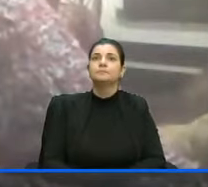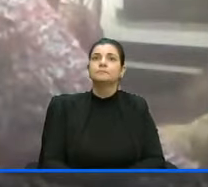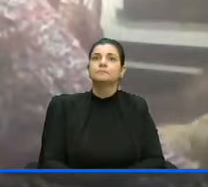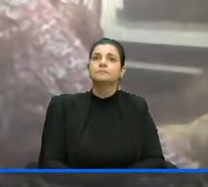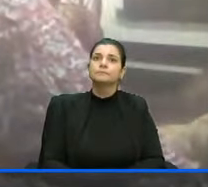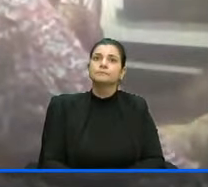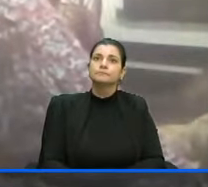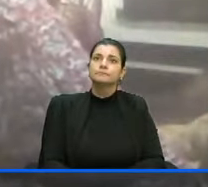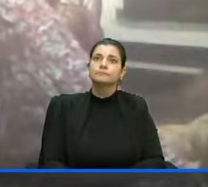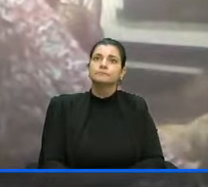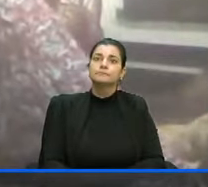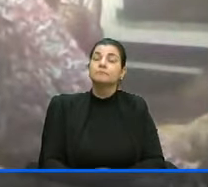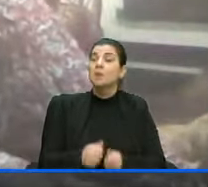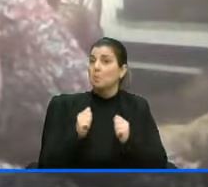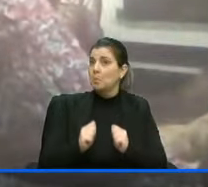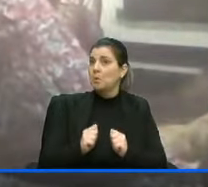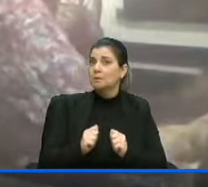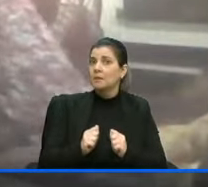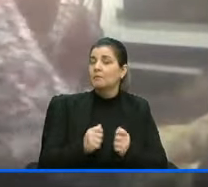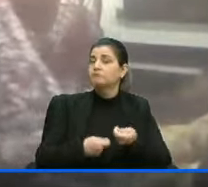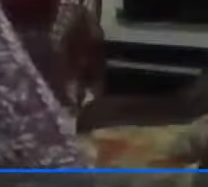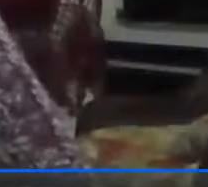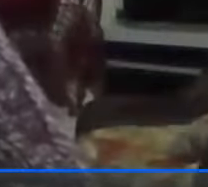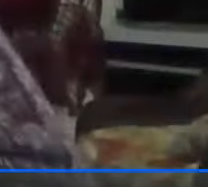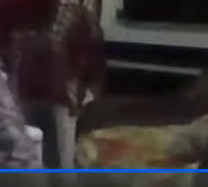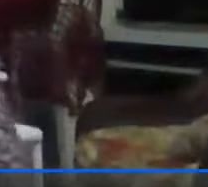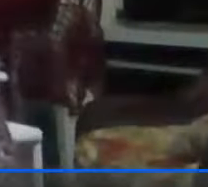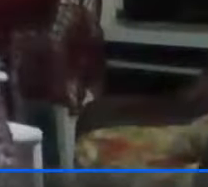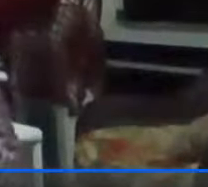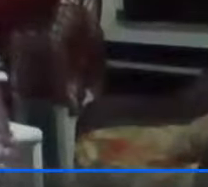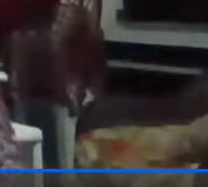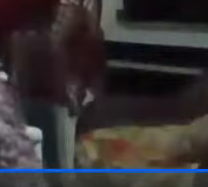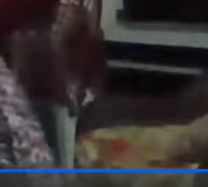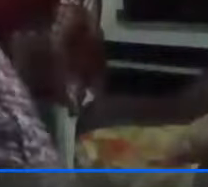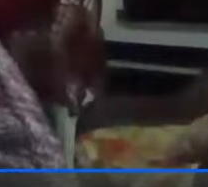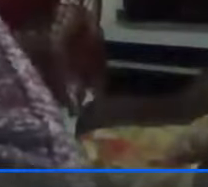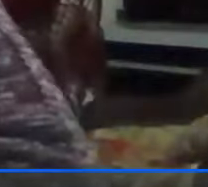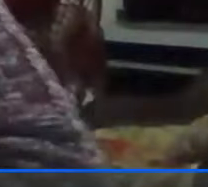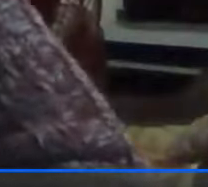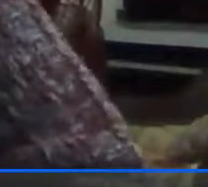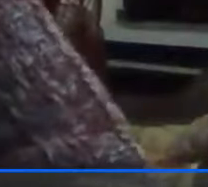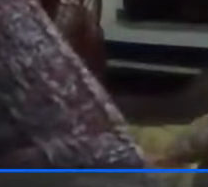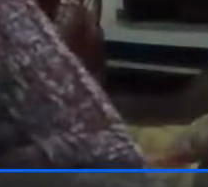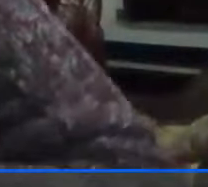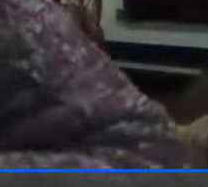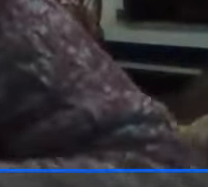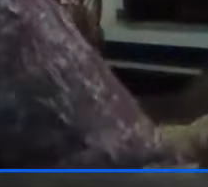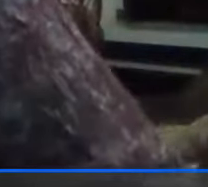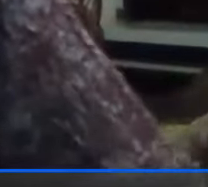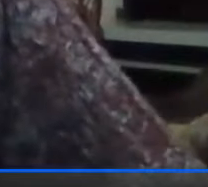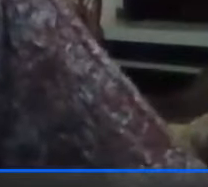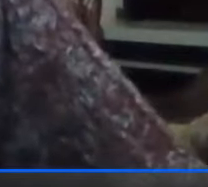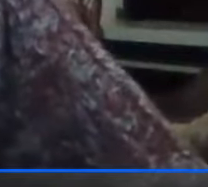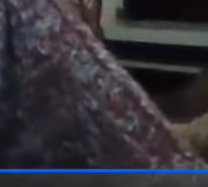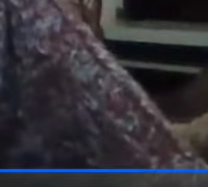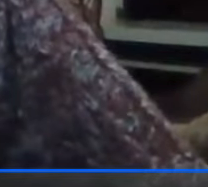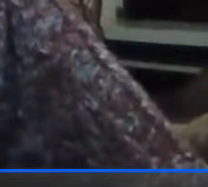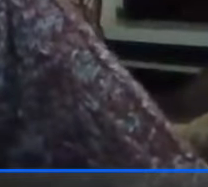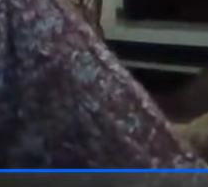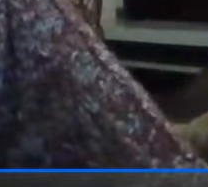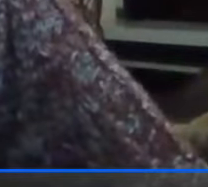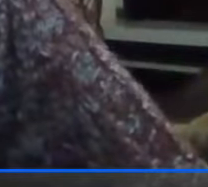Que é poder remunerar, formar e remunerar, que o maior atendimento em educação infantil do município é